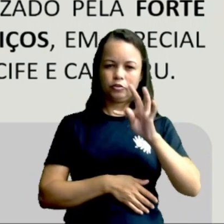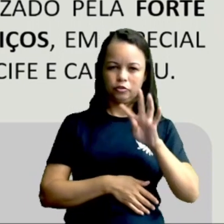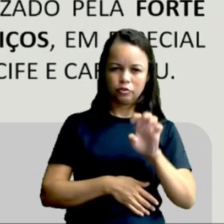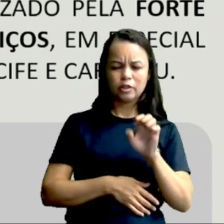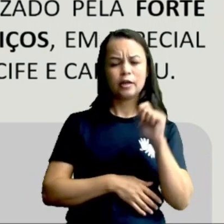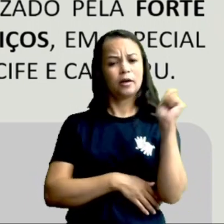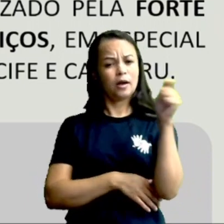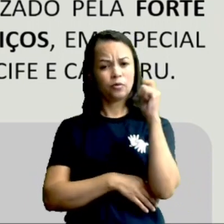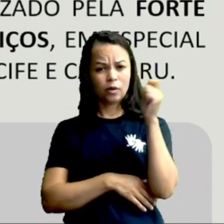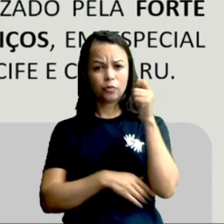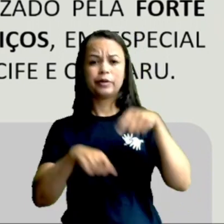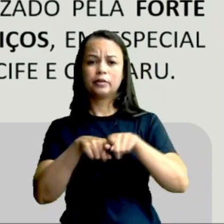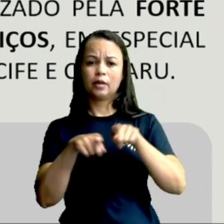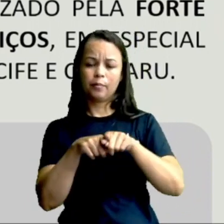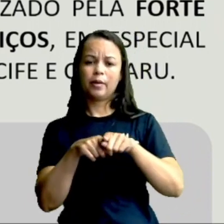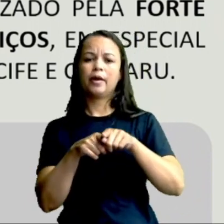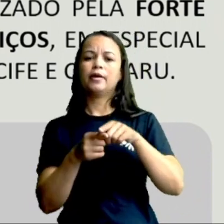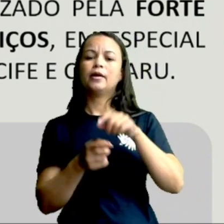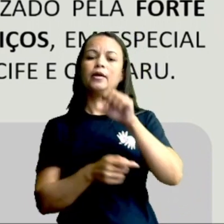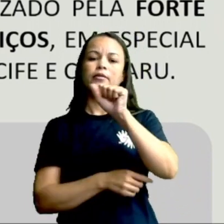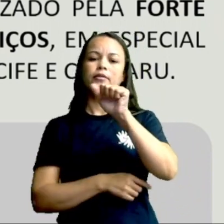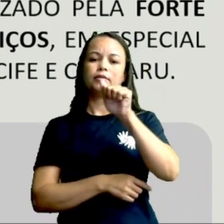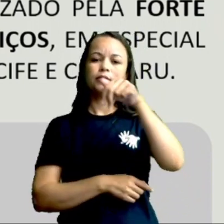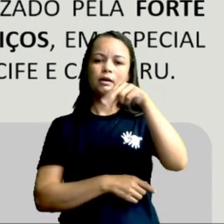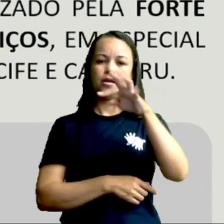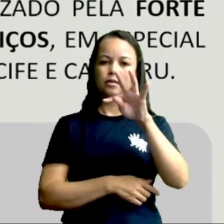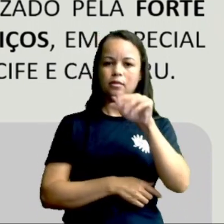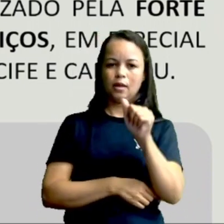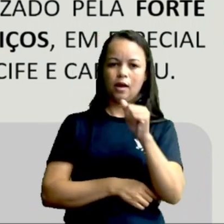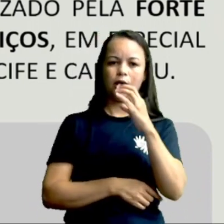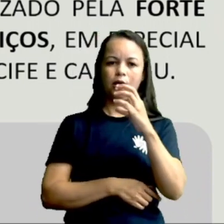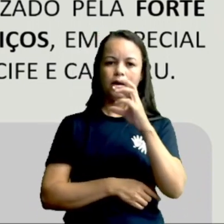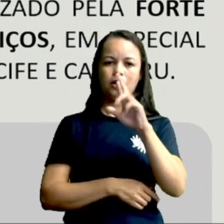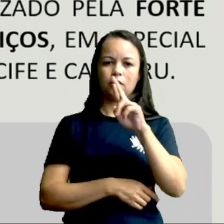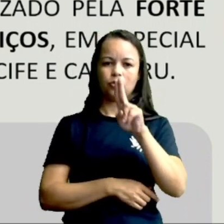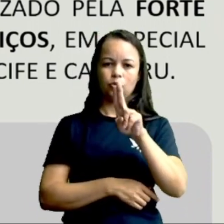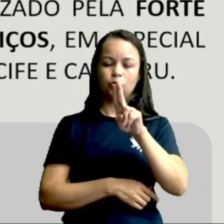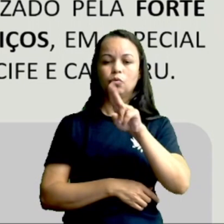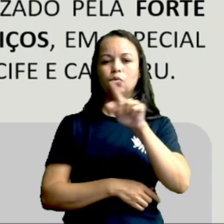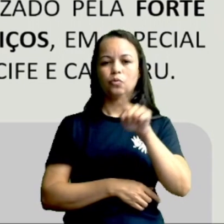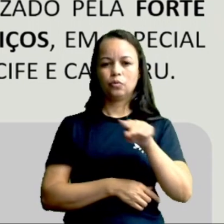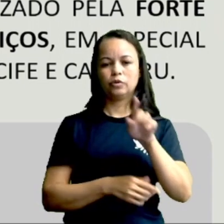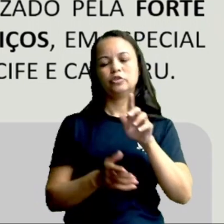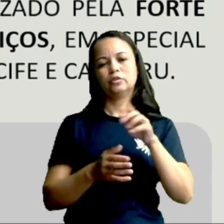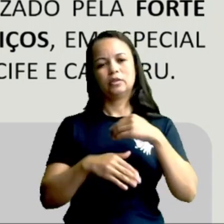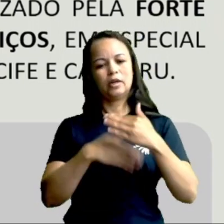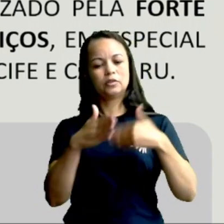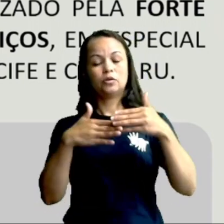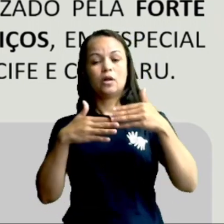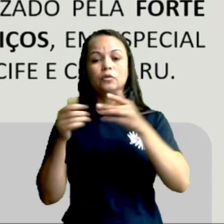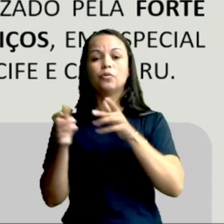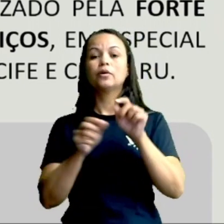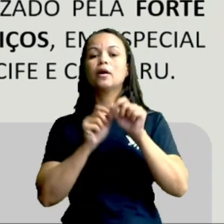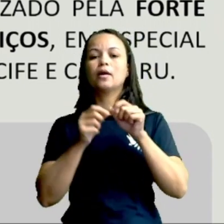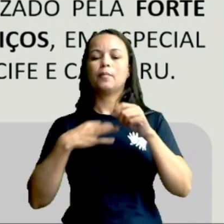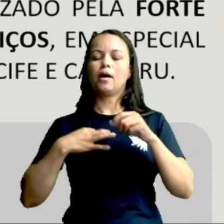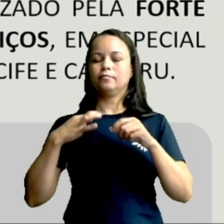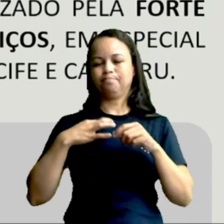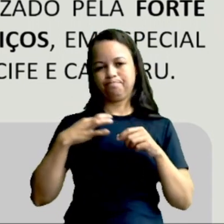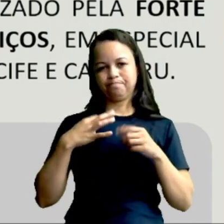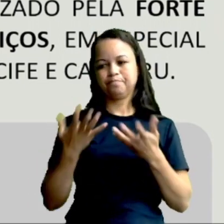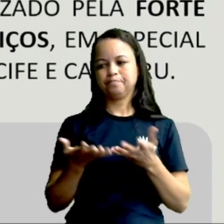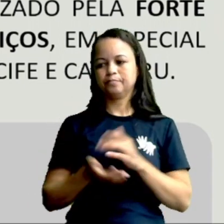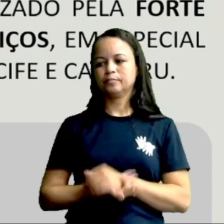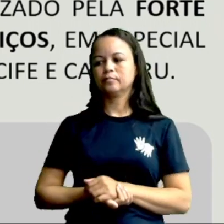como exemplo Santa Cruz, né, que também tem um polo comercial direcionado para roupas, né, para produtos têxteis.